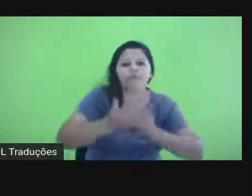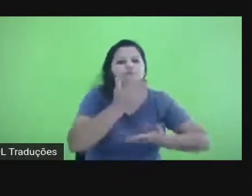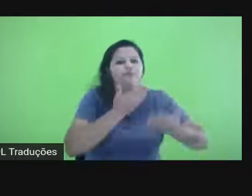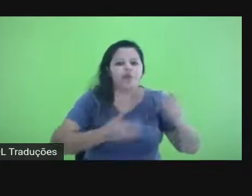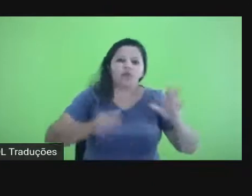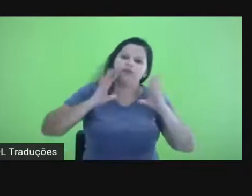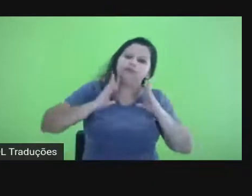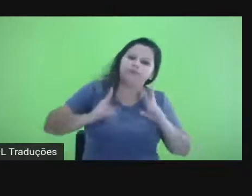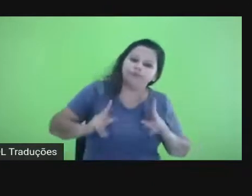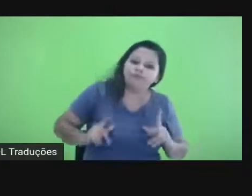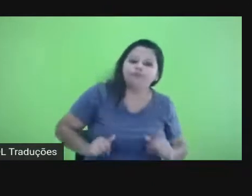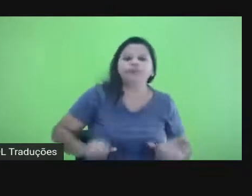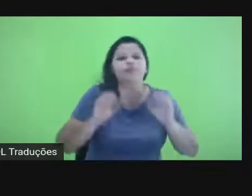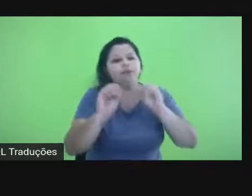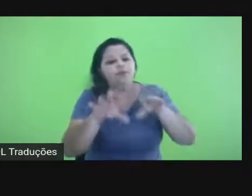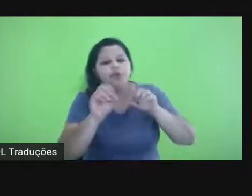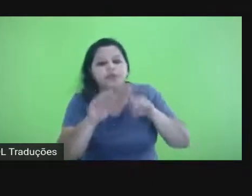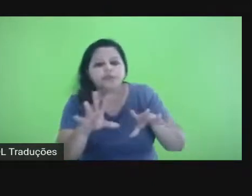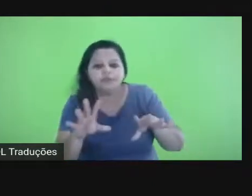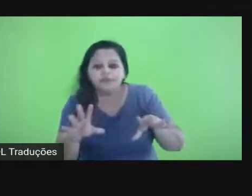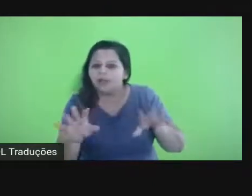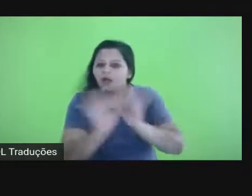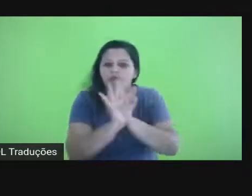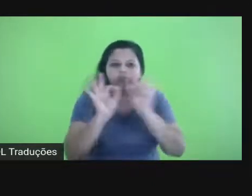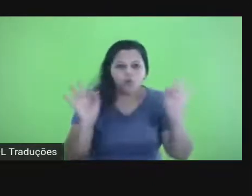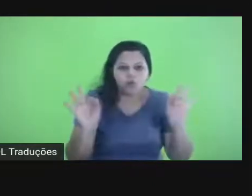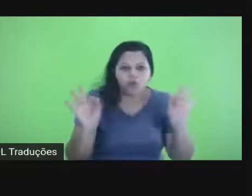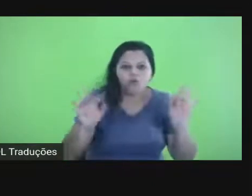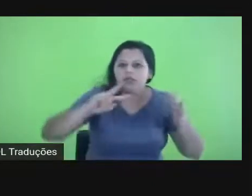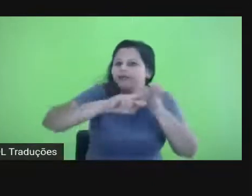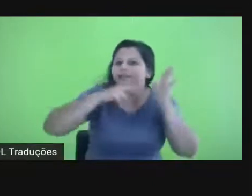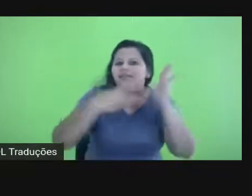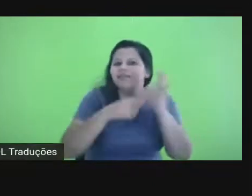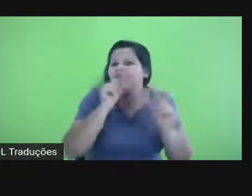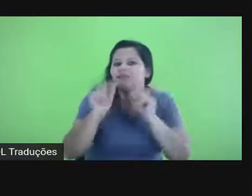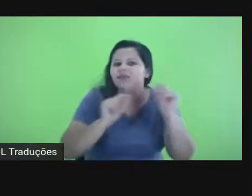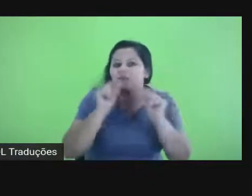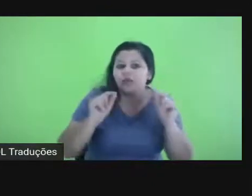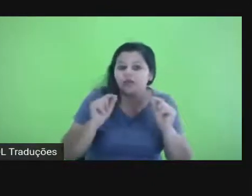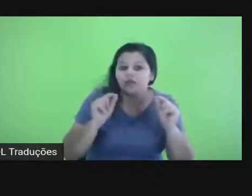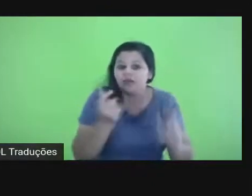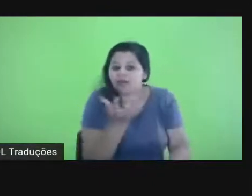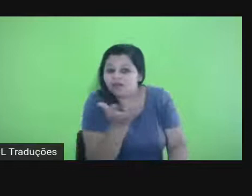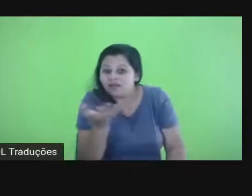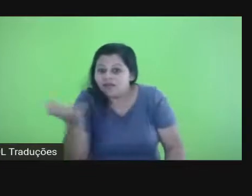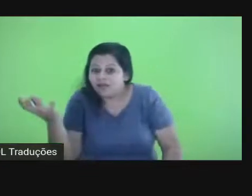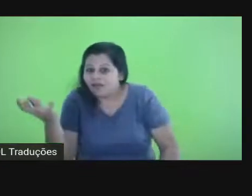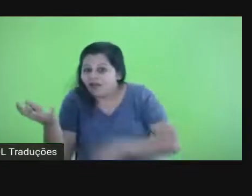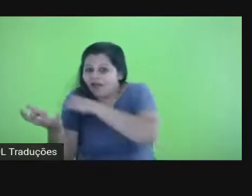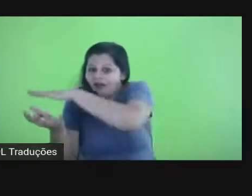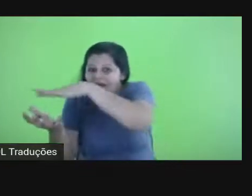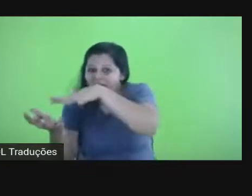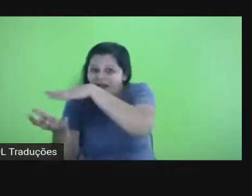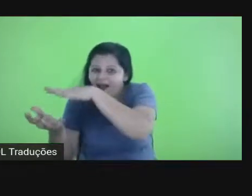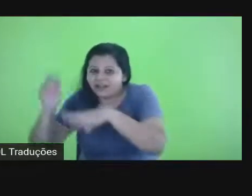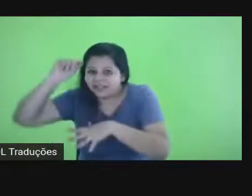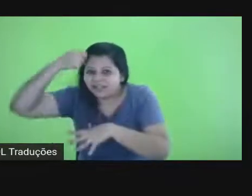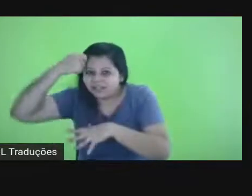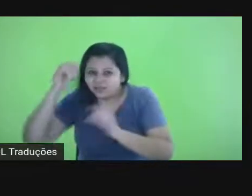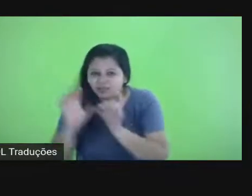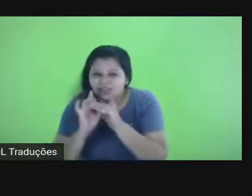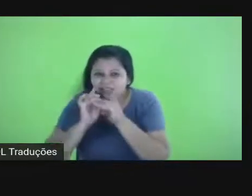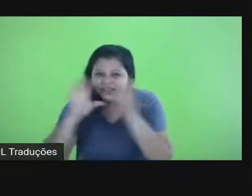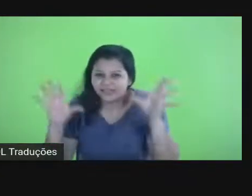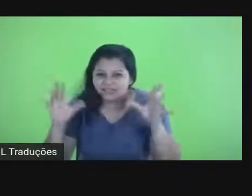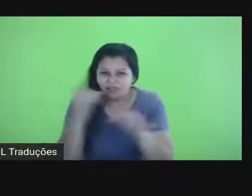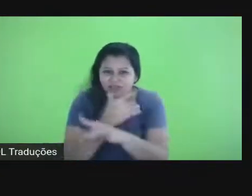salubridade habitacional, estão nessas áreas. Então, isso significa o quê? Que a negritude não está tão livre assim para transitar pela cidade.